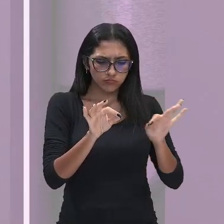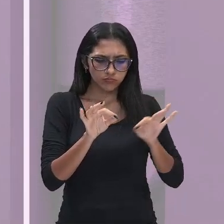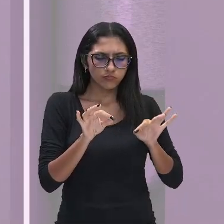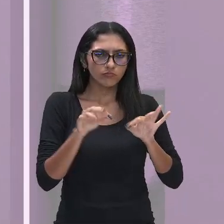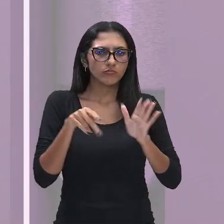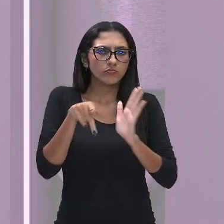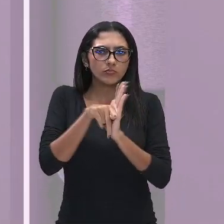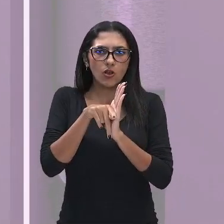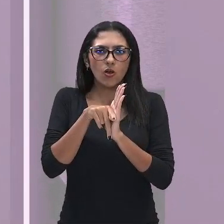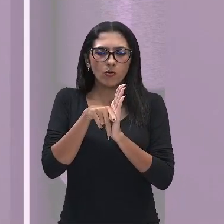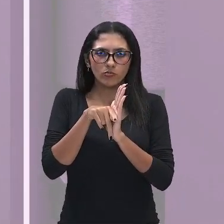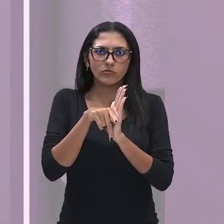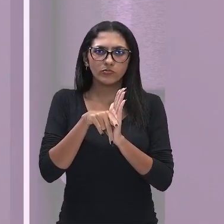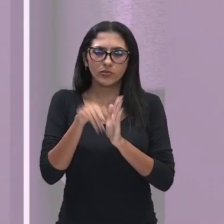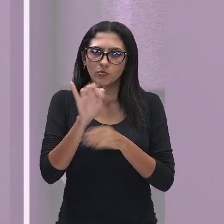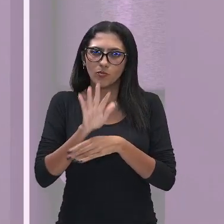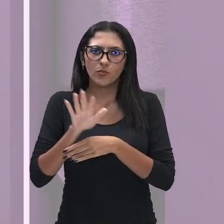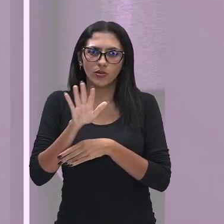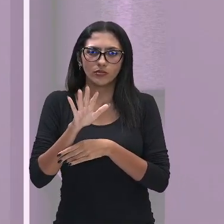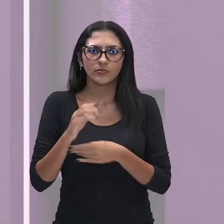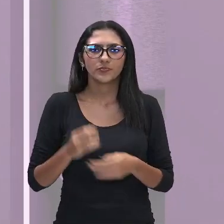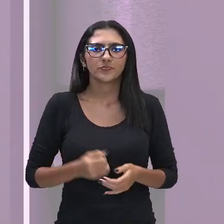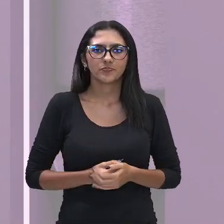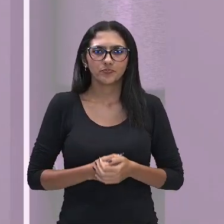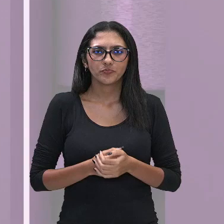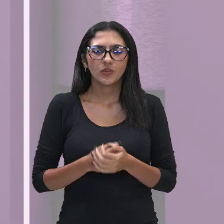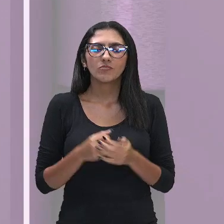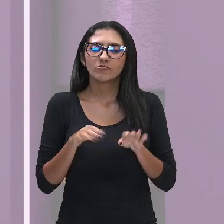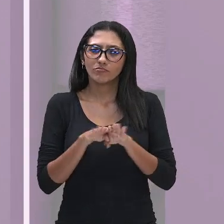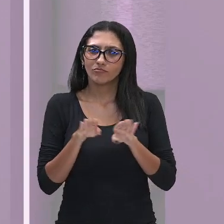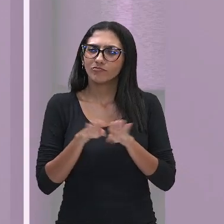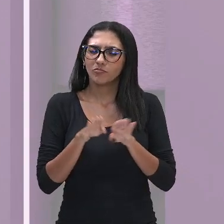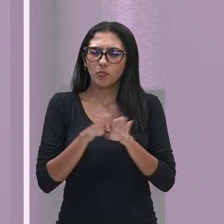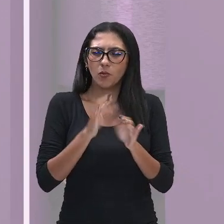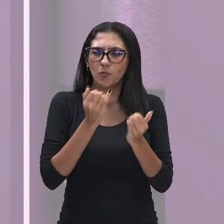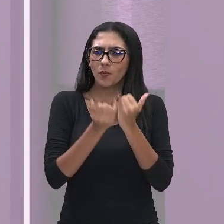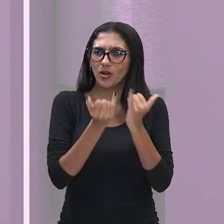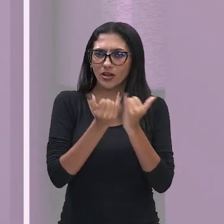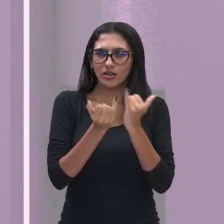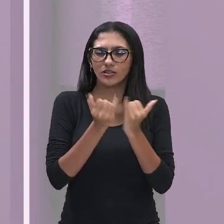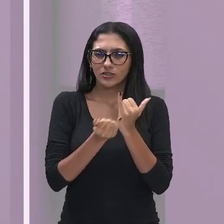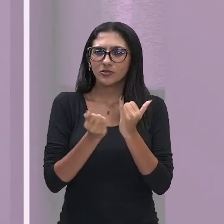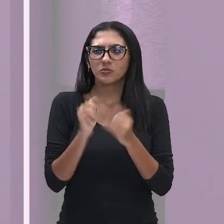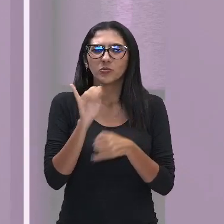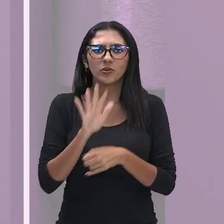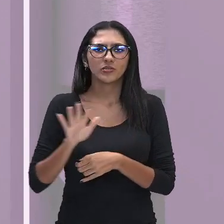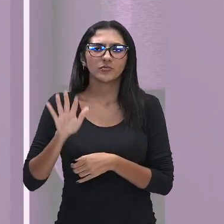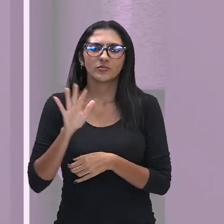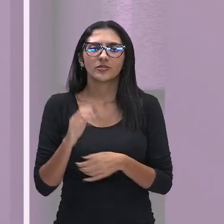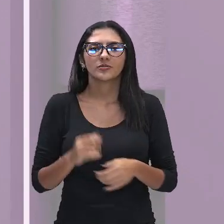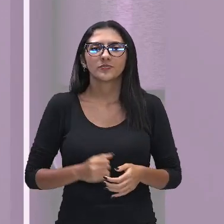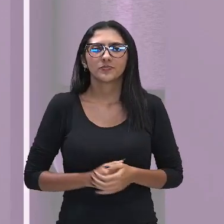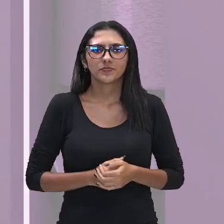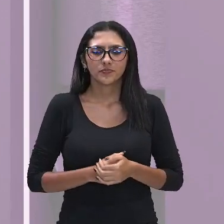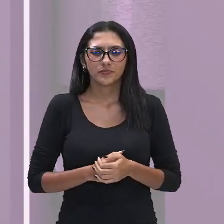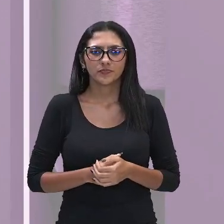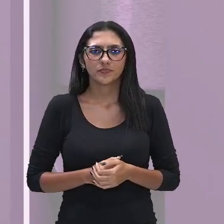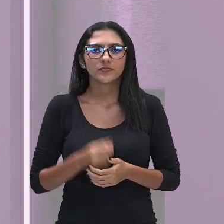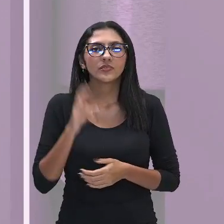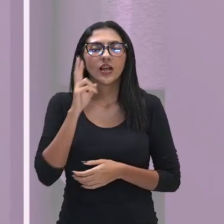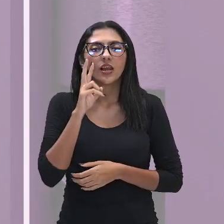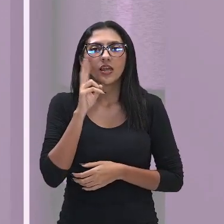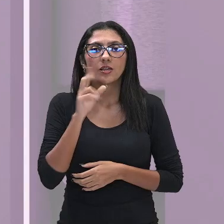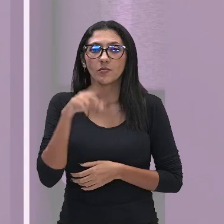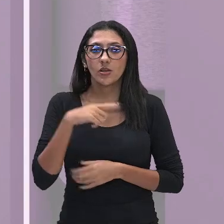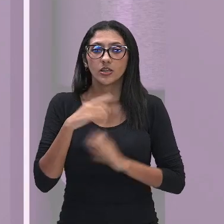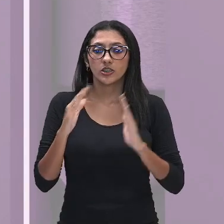de chocolate. A mesma coisa acontece aqui com o cone. Só para a gente fazer aqui uma analogia, lembre-se que esse